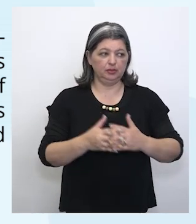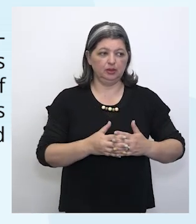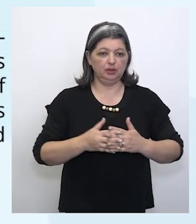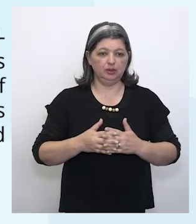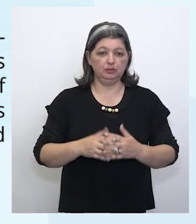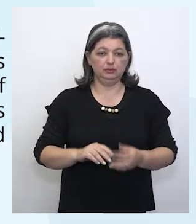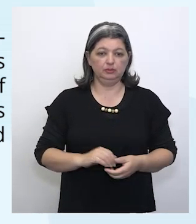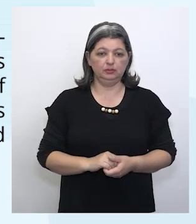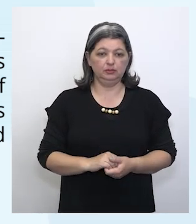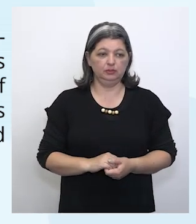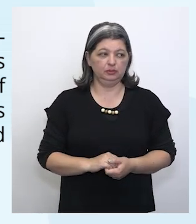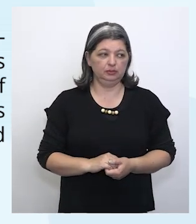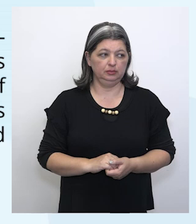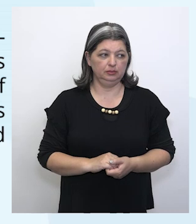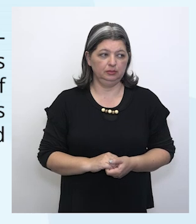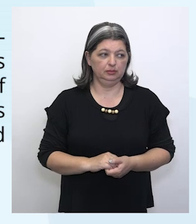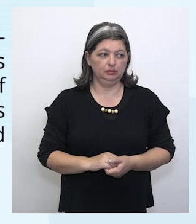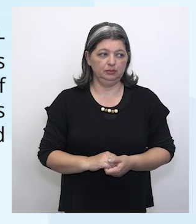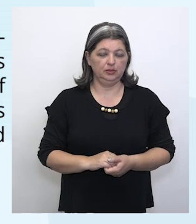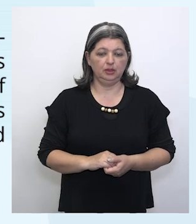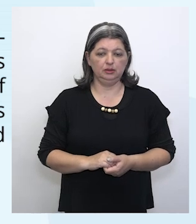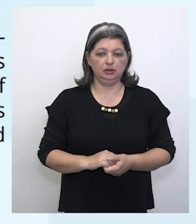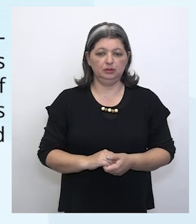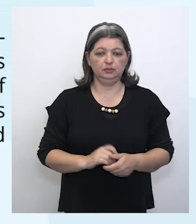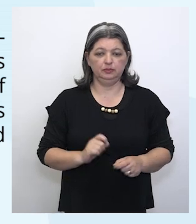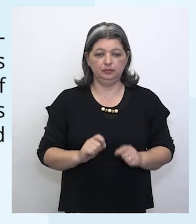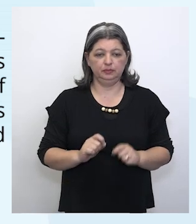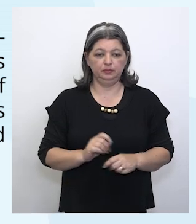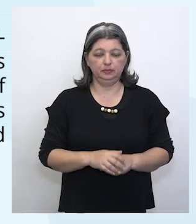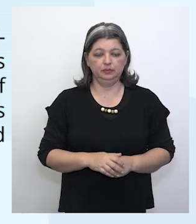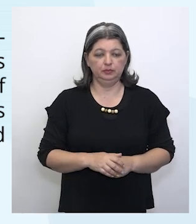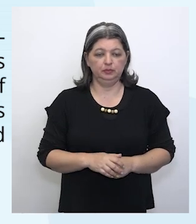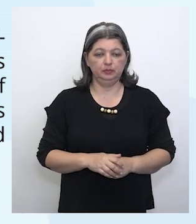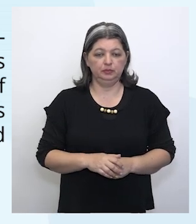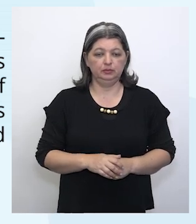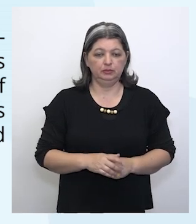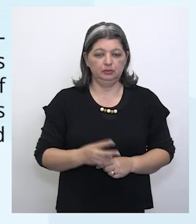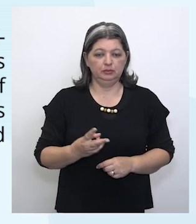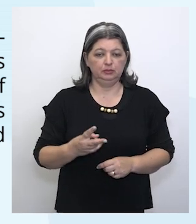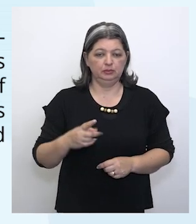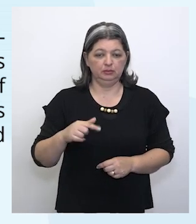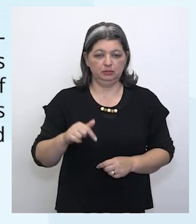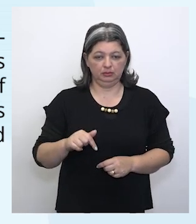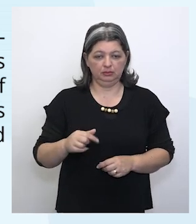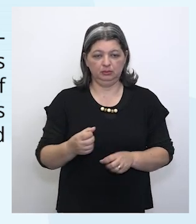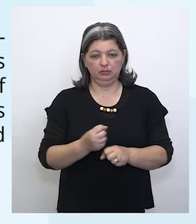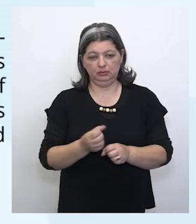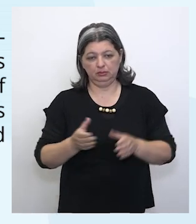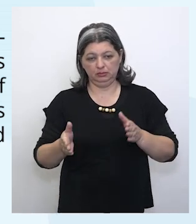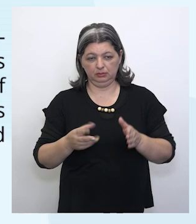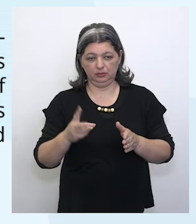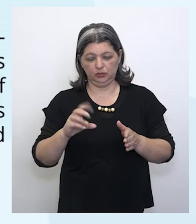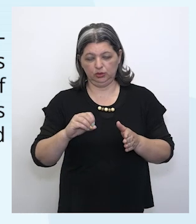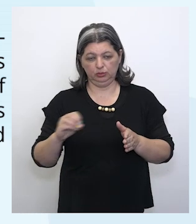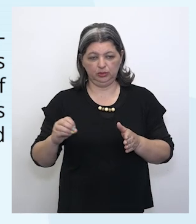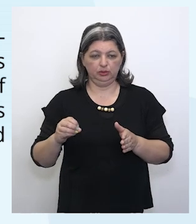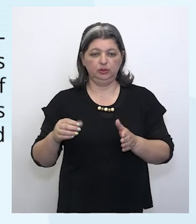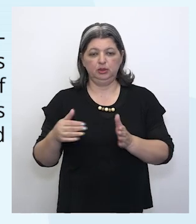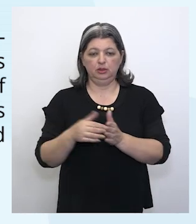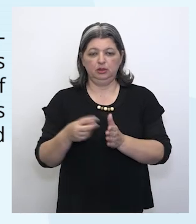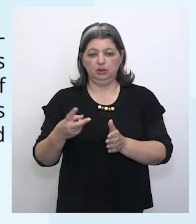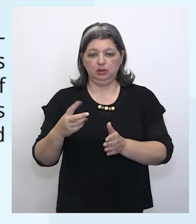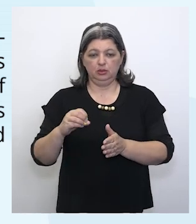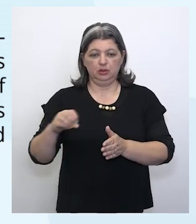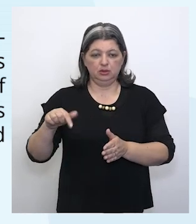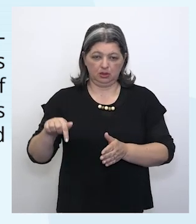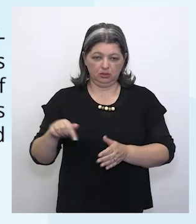increased 27 between 2000 and 2007. Então, ele aumentou aí em 27 entre os anos de 2000 e 2007. Reaching some